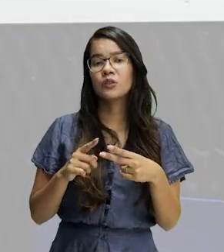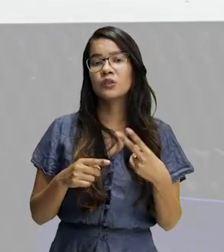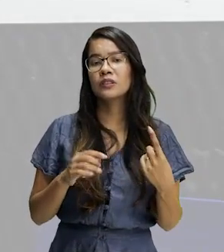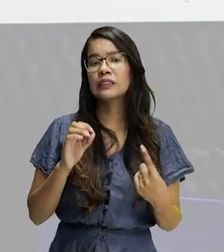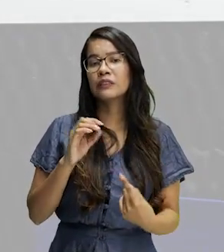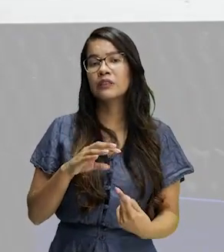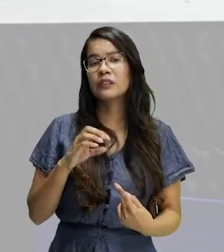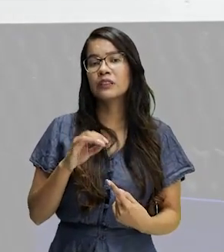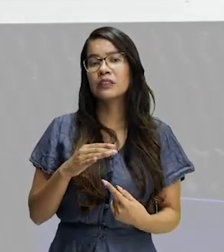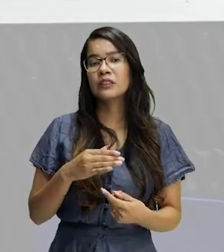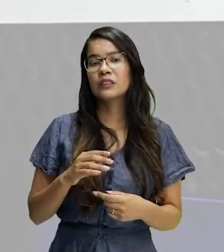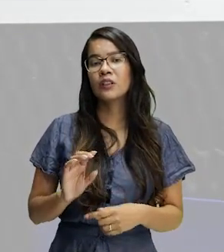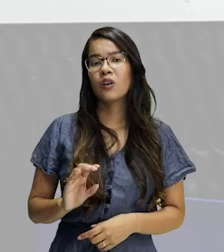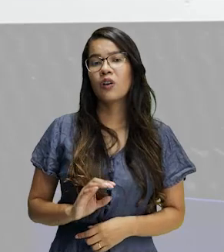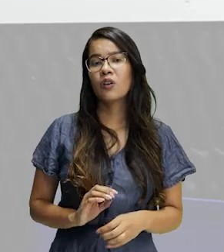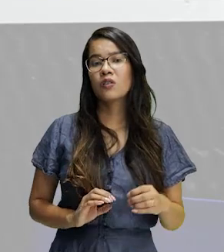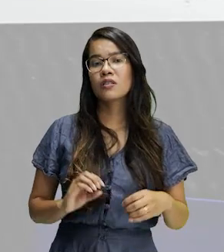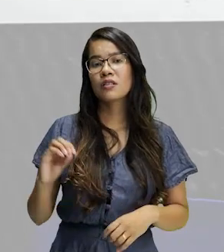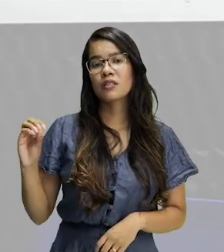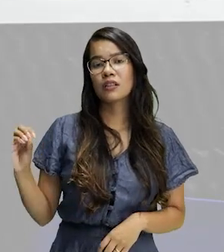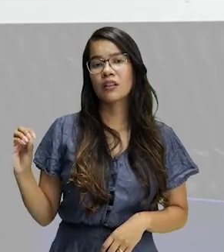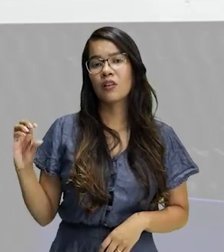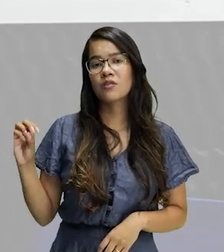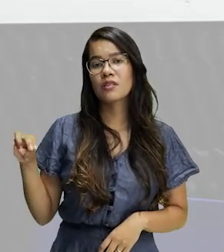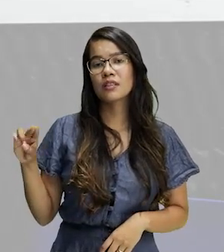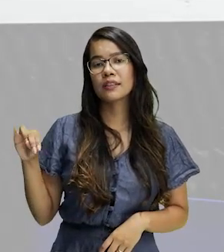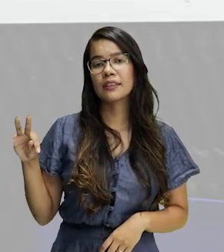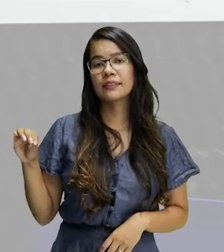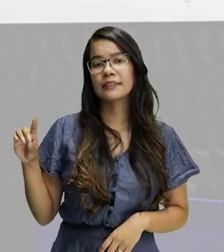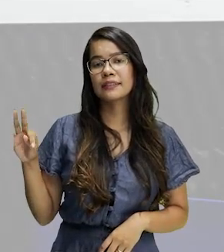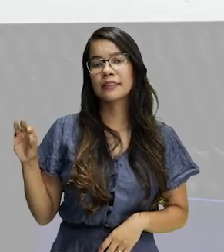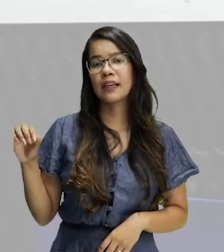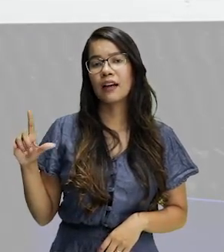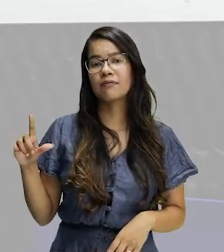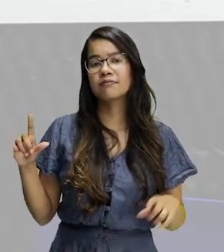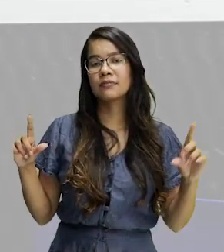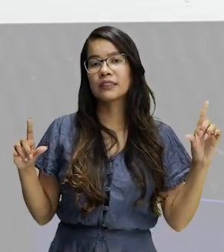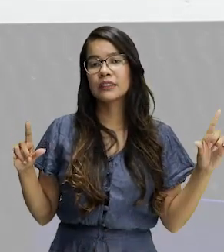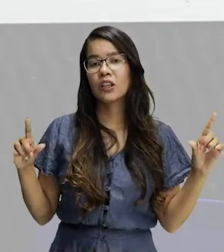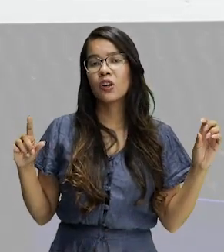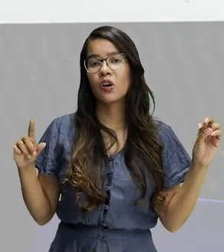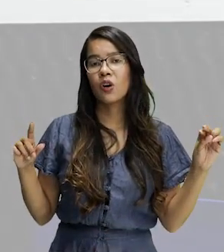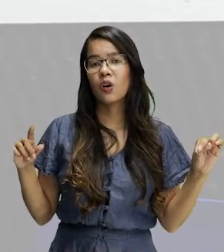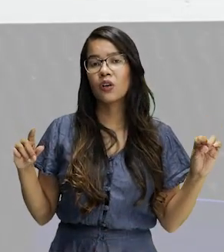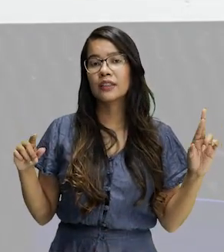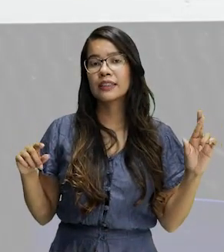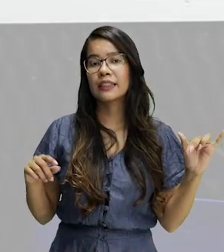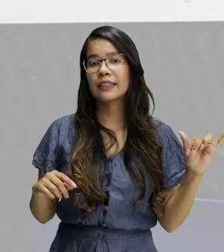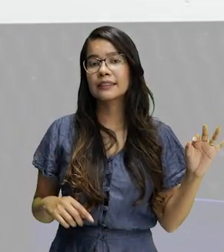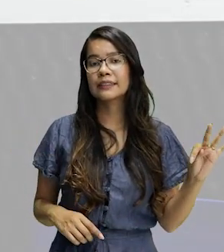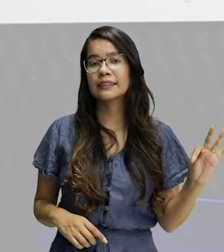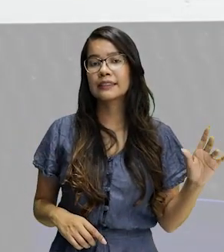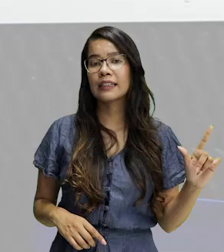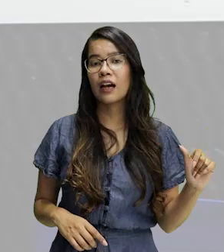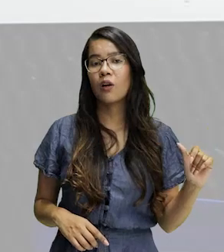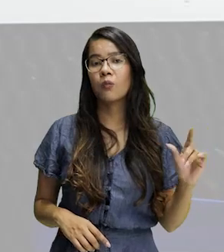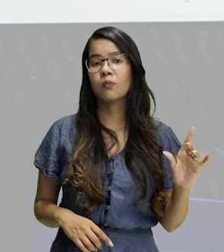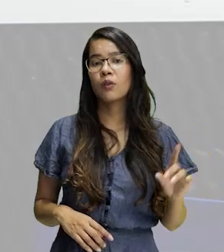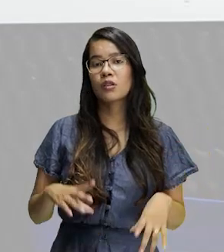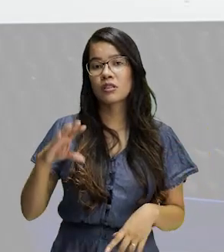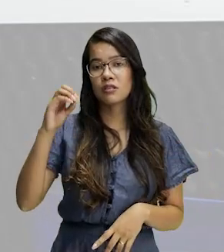influência. A parte ocidental, capitalista, com influência norte-americana, e a parte oriental,